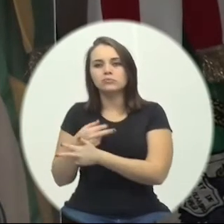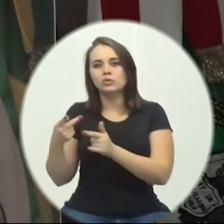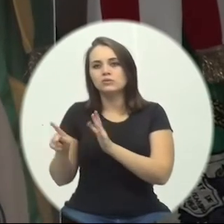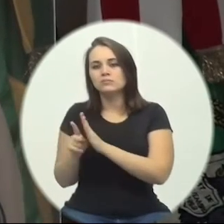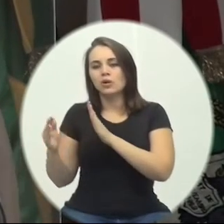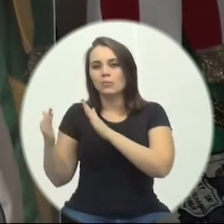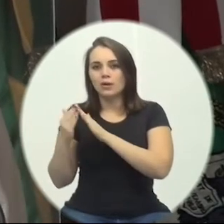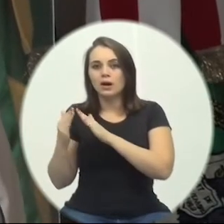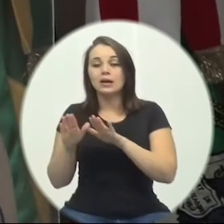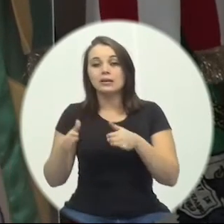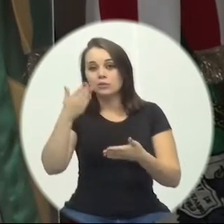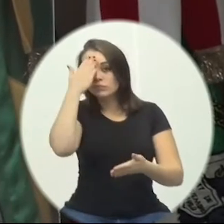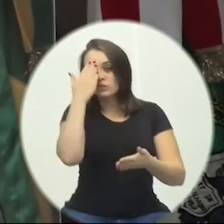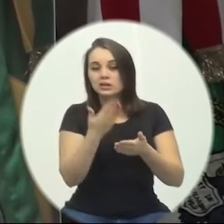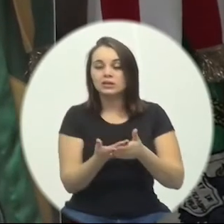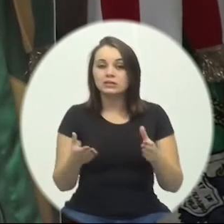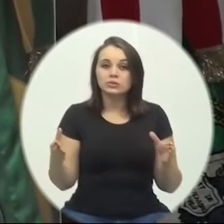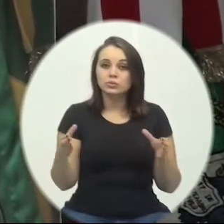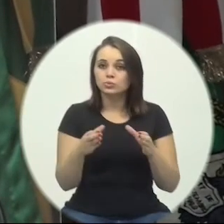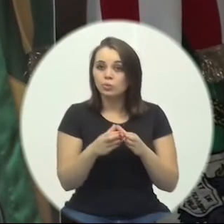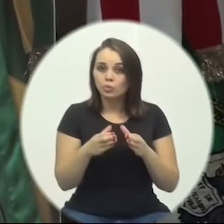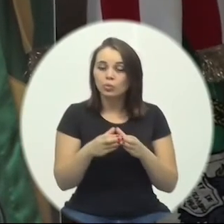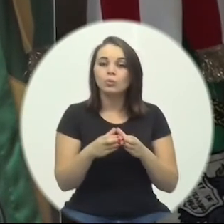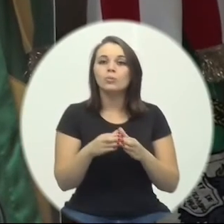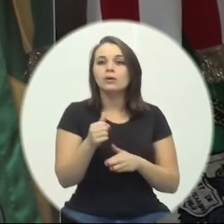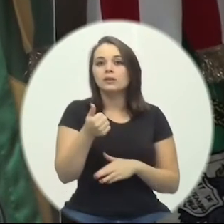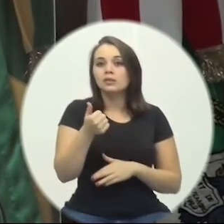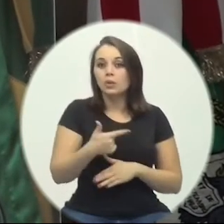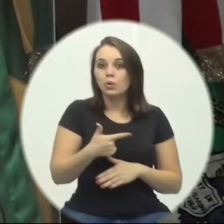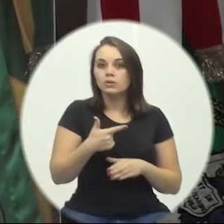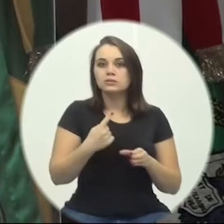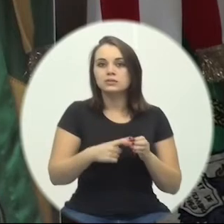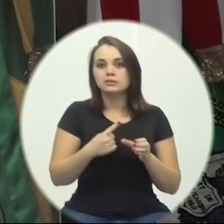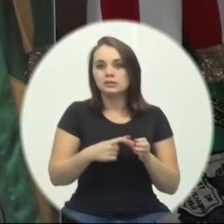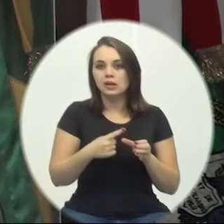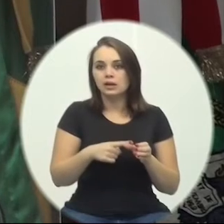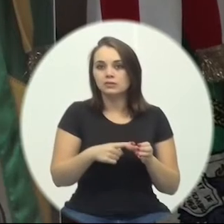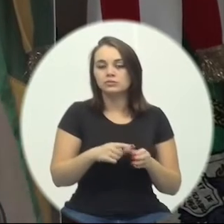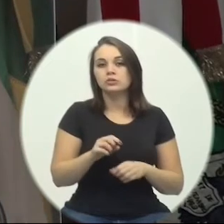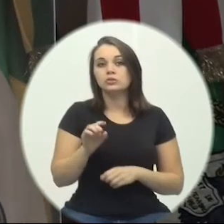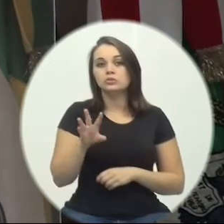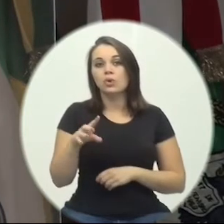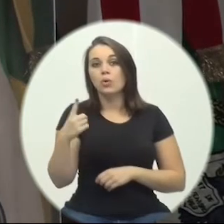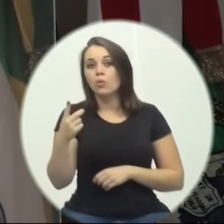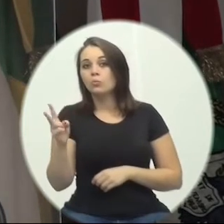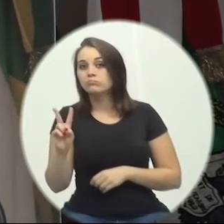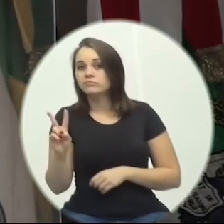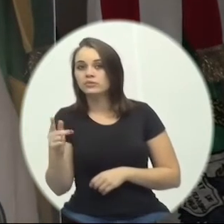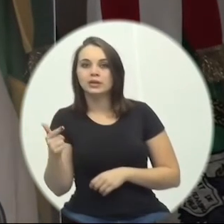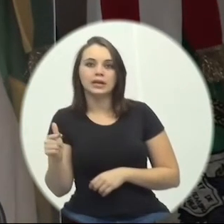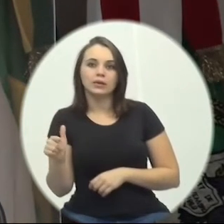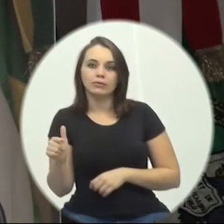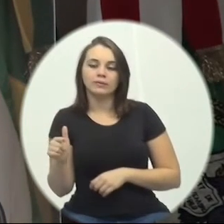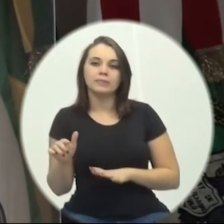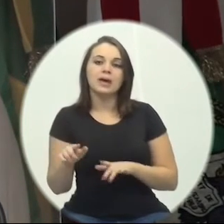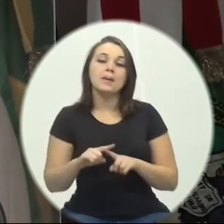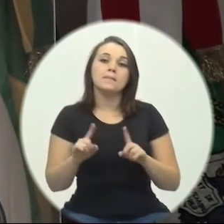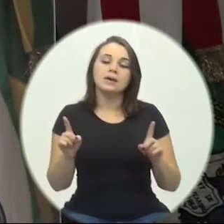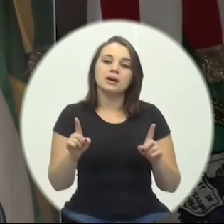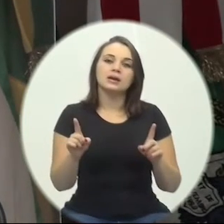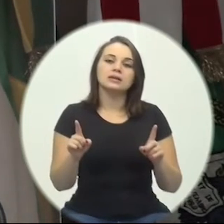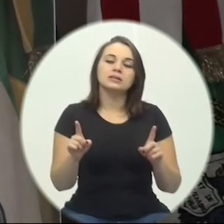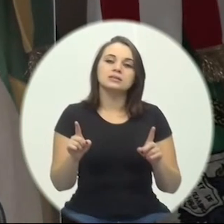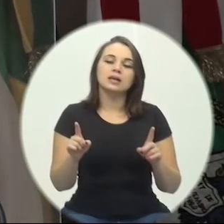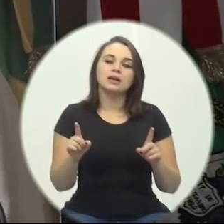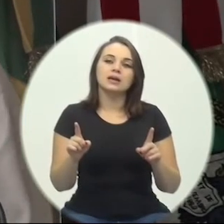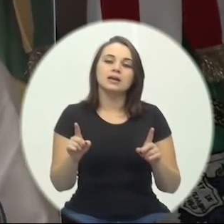Nessa condição, consolidamos esse grupo entre os 12 municípios, apenas um não tem vereadora, e ainda assim conseguimos,